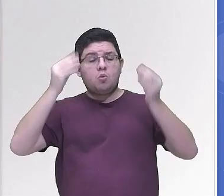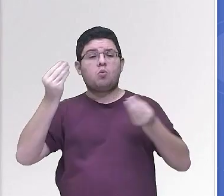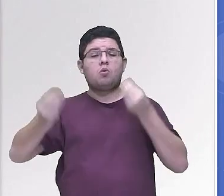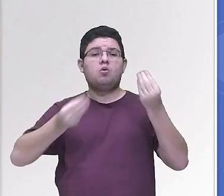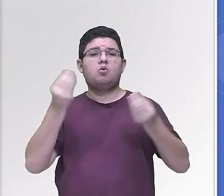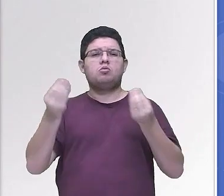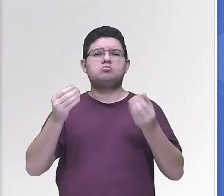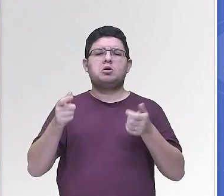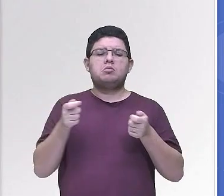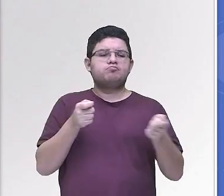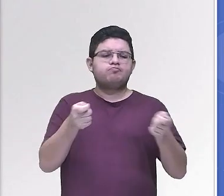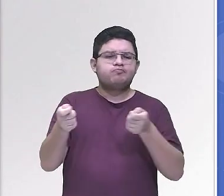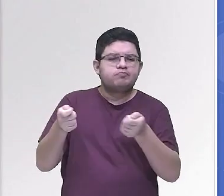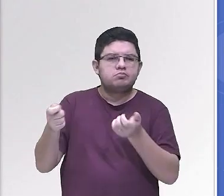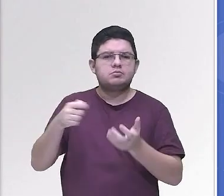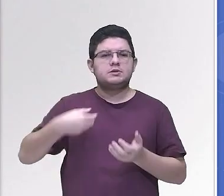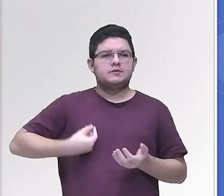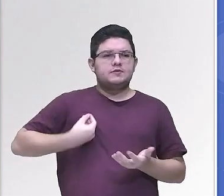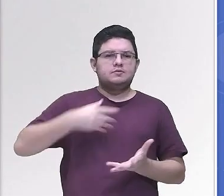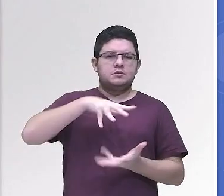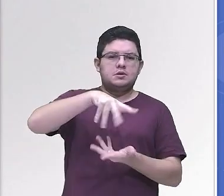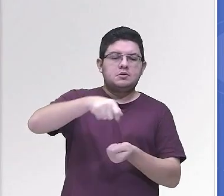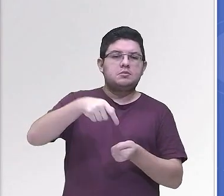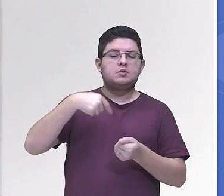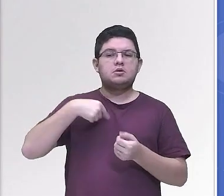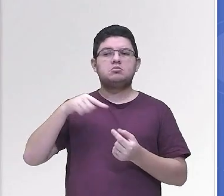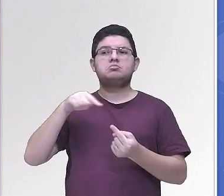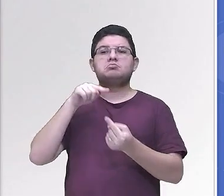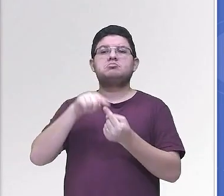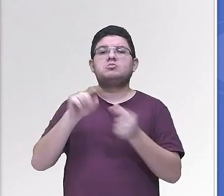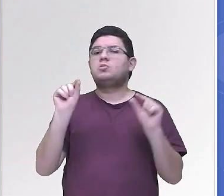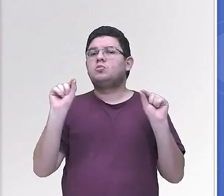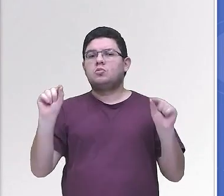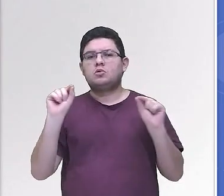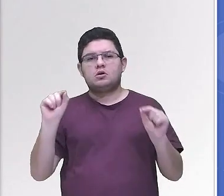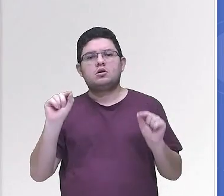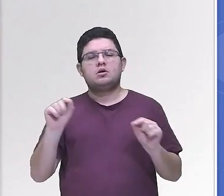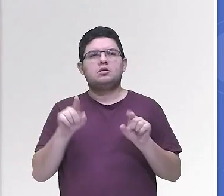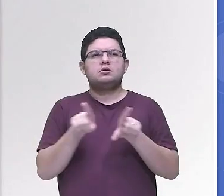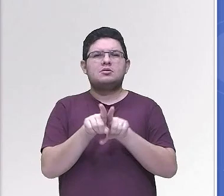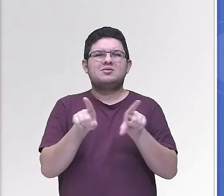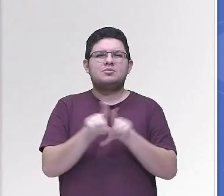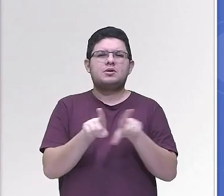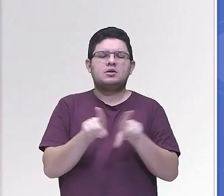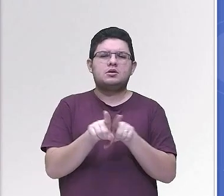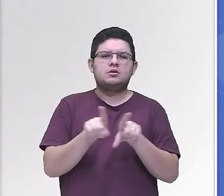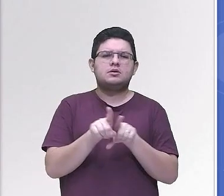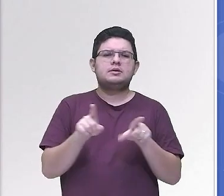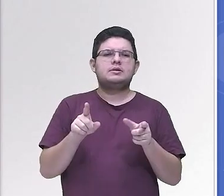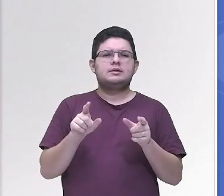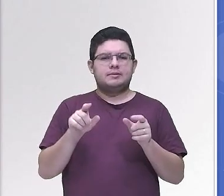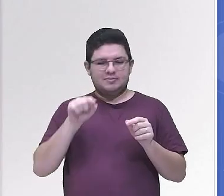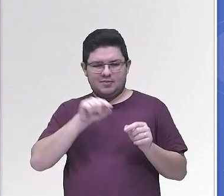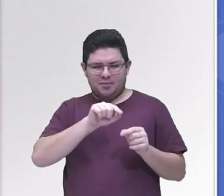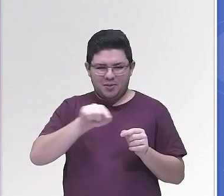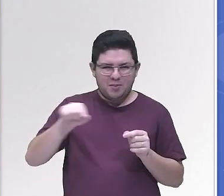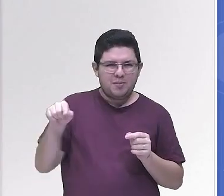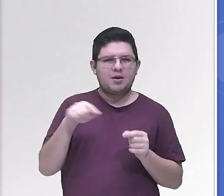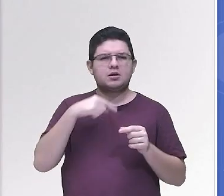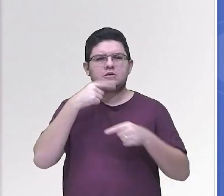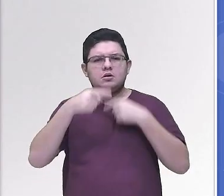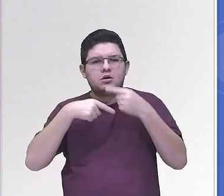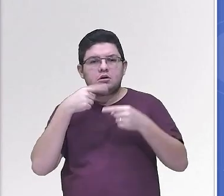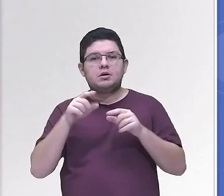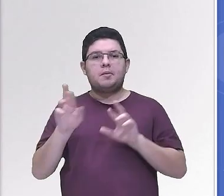estou vivendo nesse mundo, qual o meu papel dentro dessa sociedade aí, que pede respostas urgentes e cada vez mais rápidas para